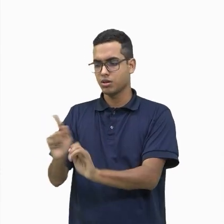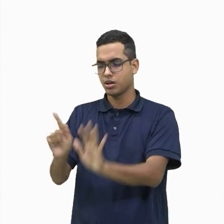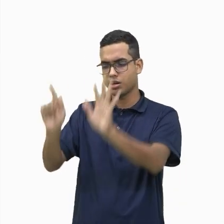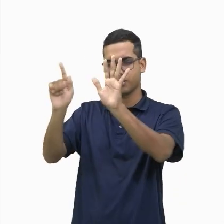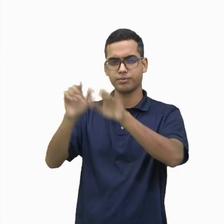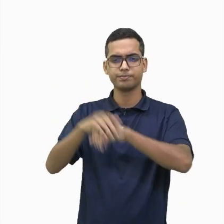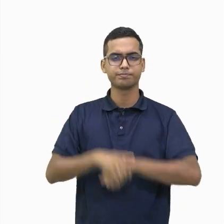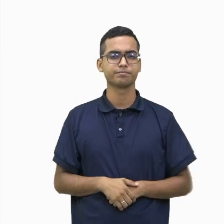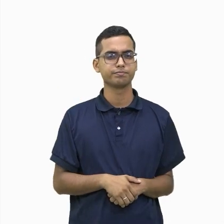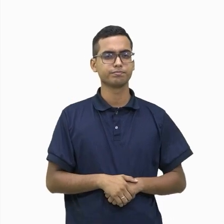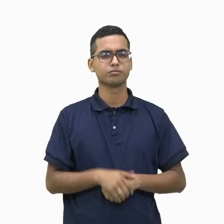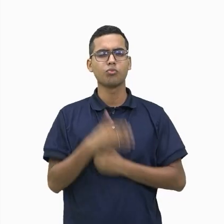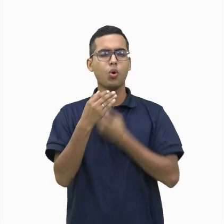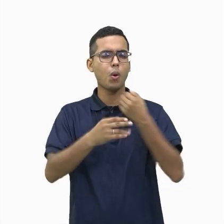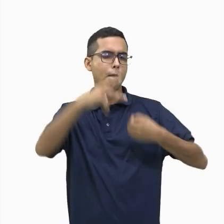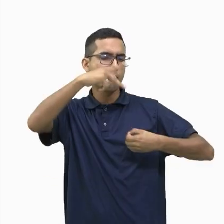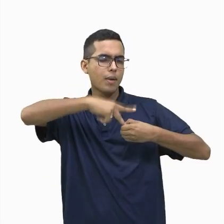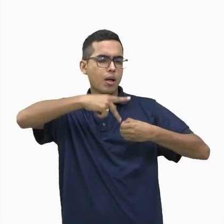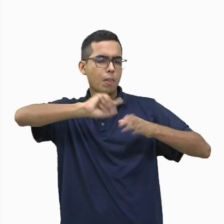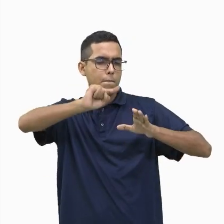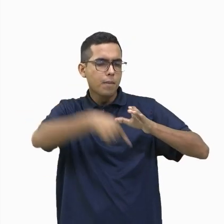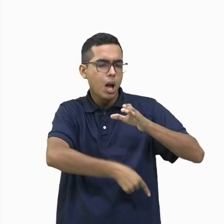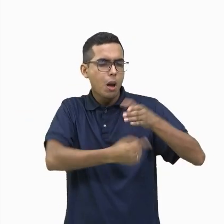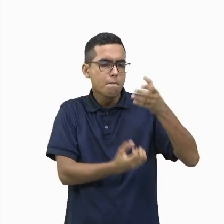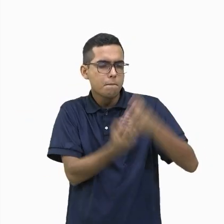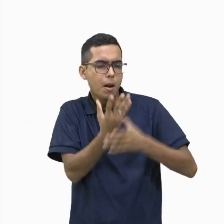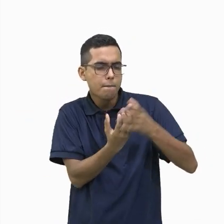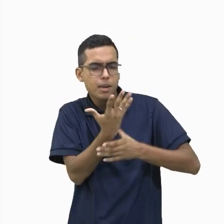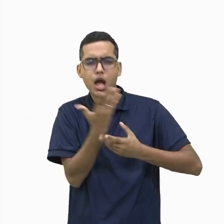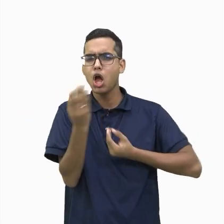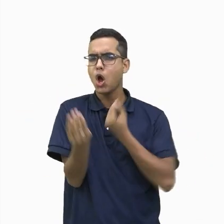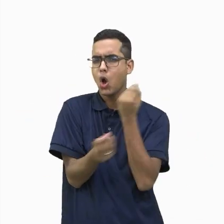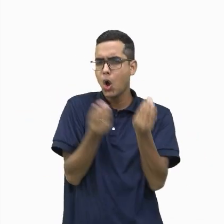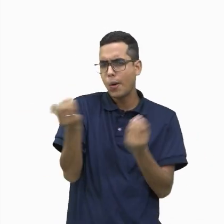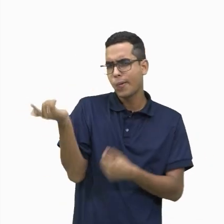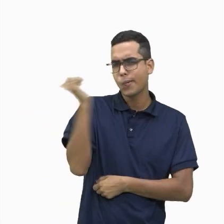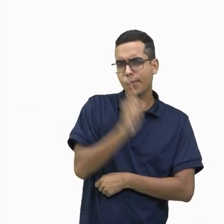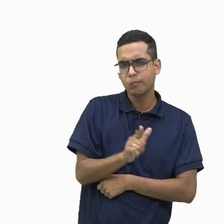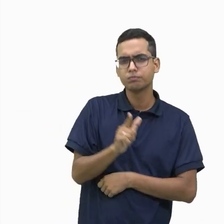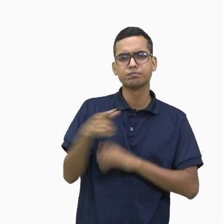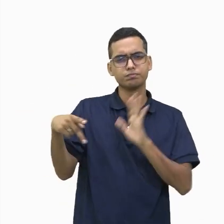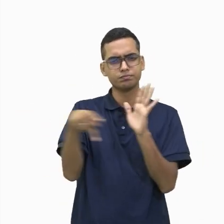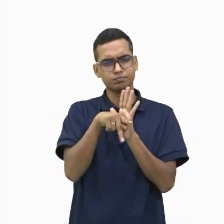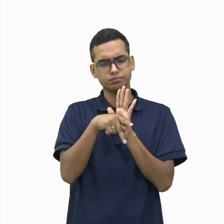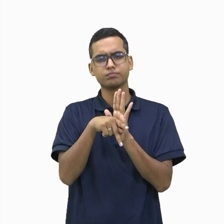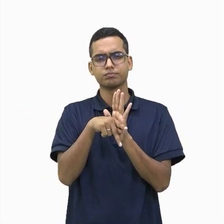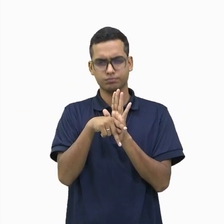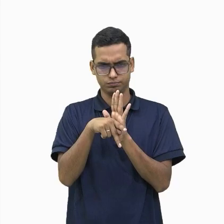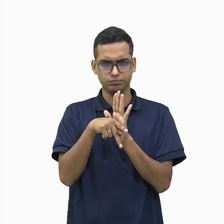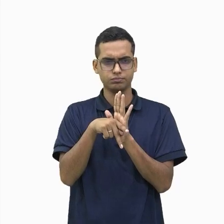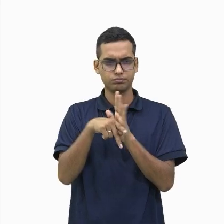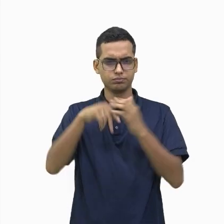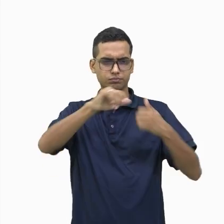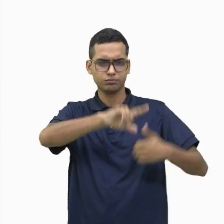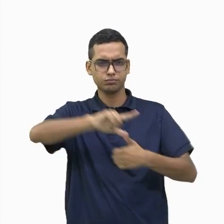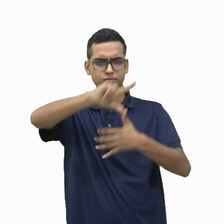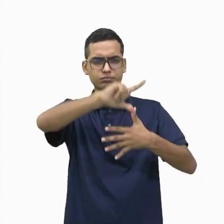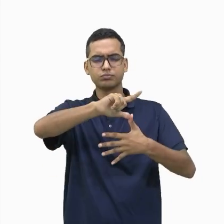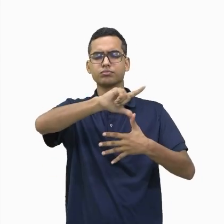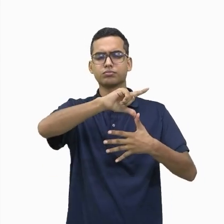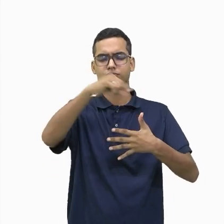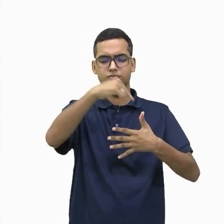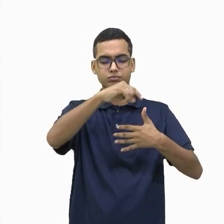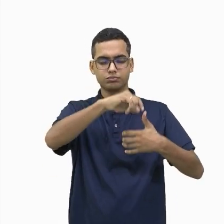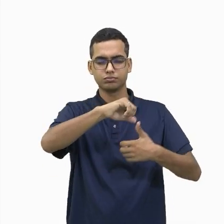de petróleo na América do Sul? Gente, os principais produtores de petróleo aí da América do Sul, a gente já